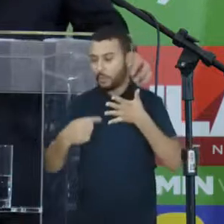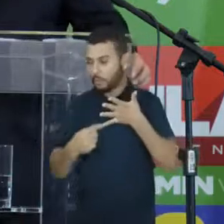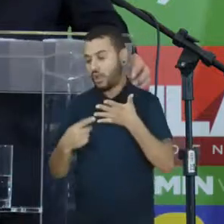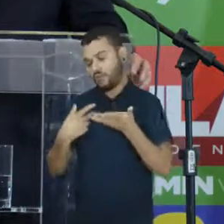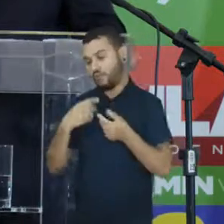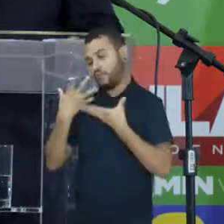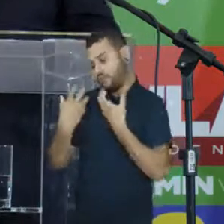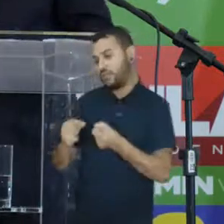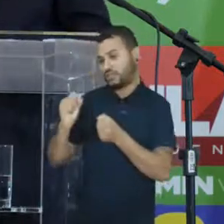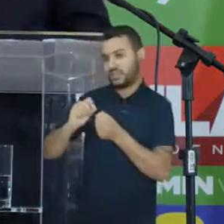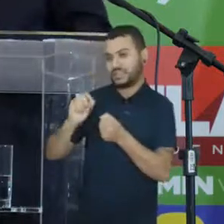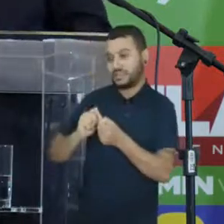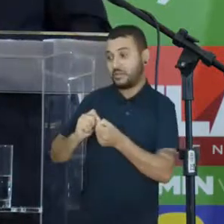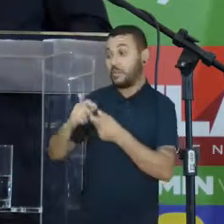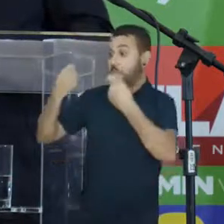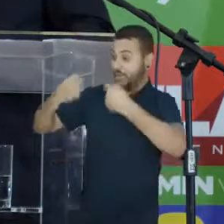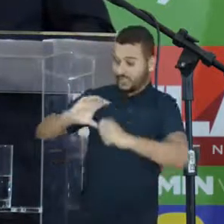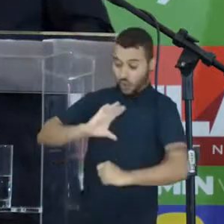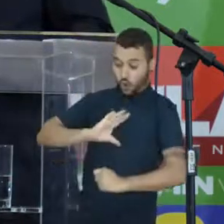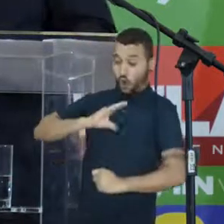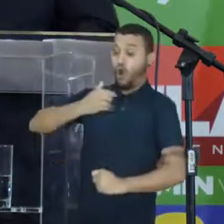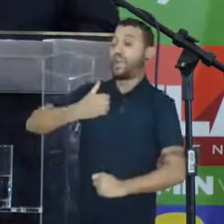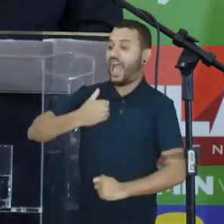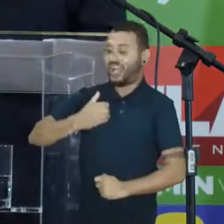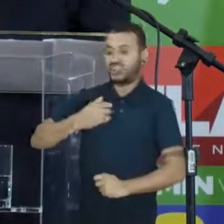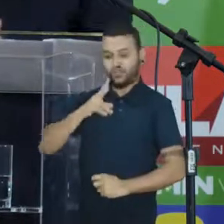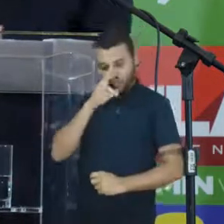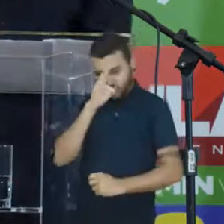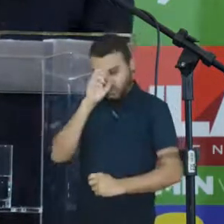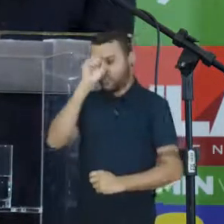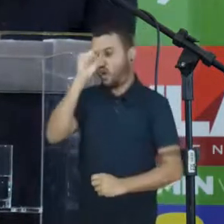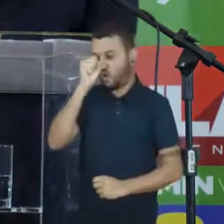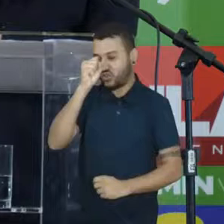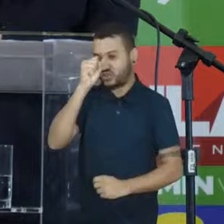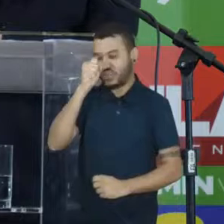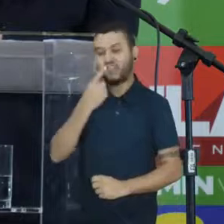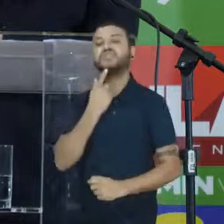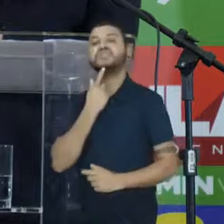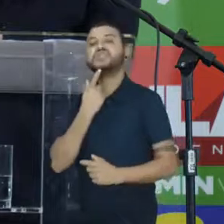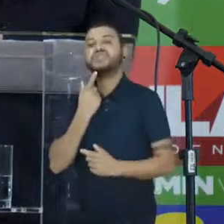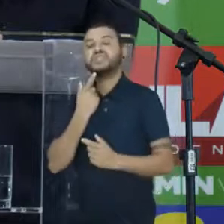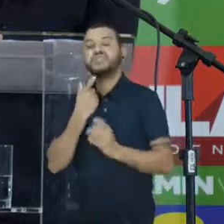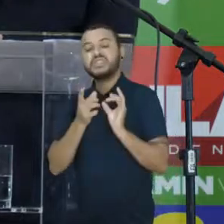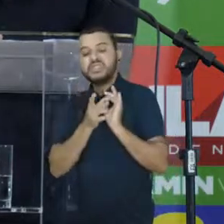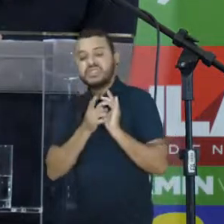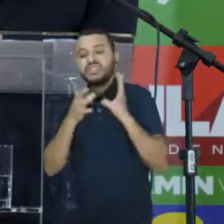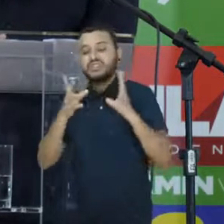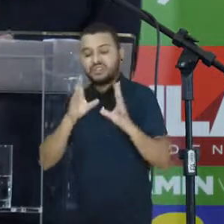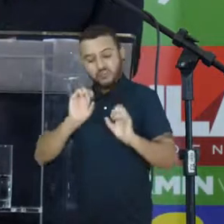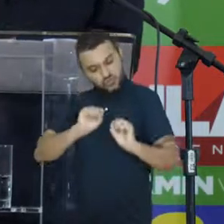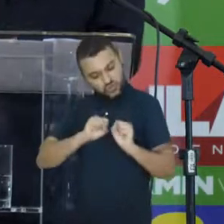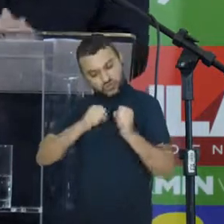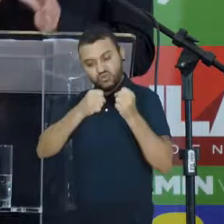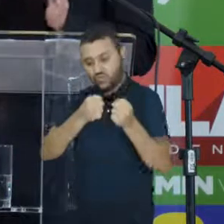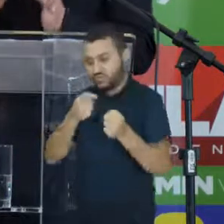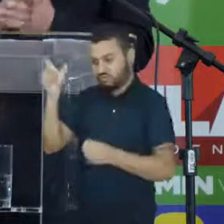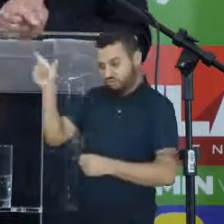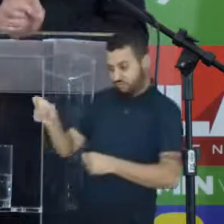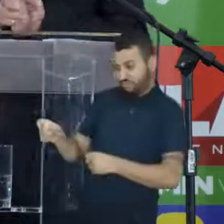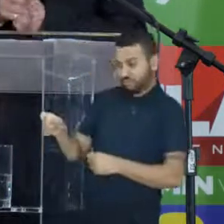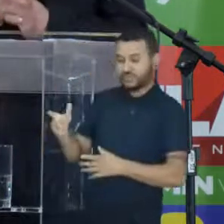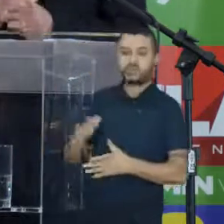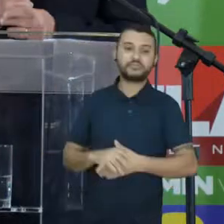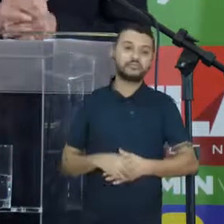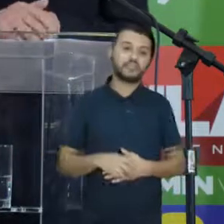de muita coragem, de muita força de vontade e de muita determinação. Portanto, eu quero, na frente